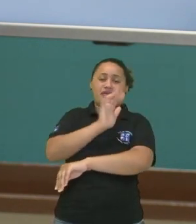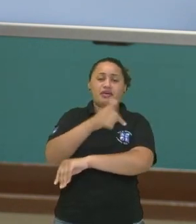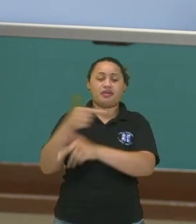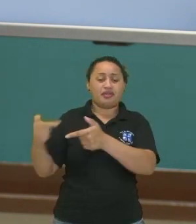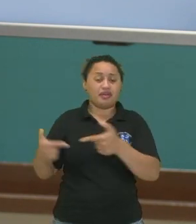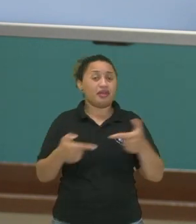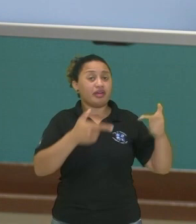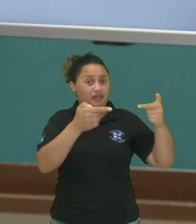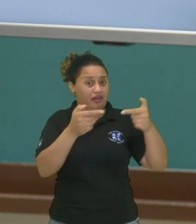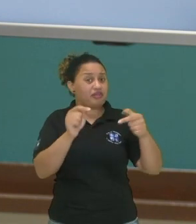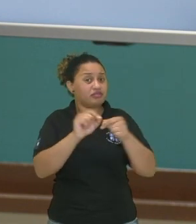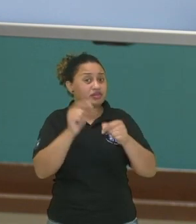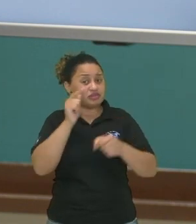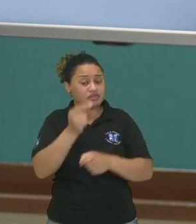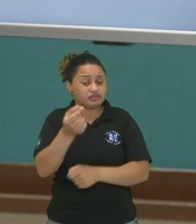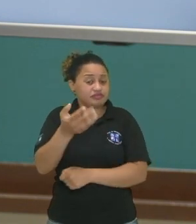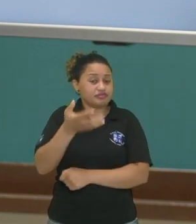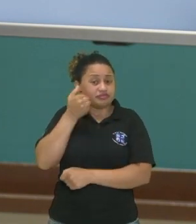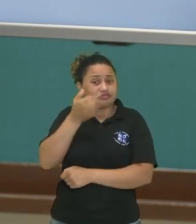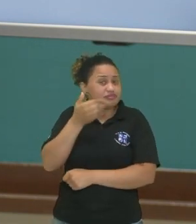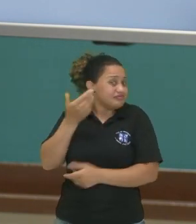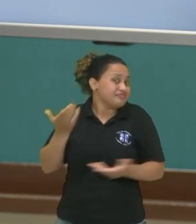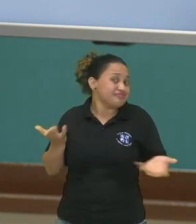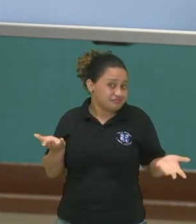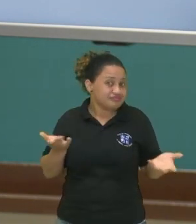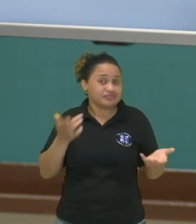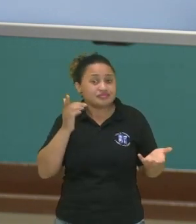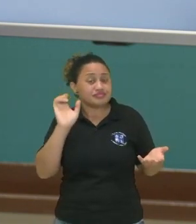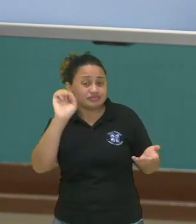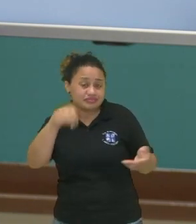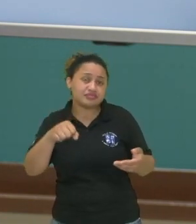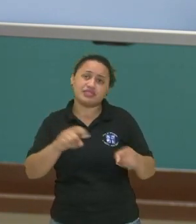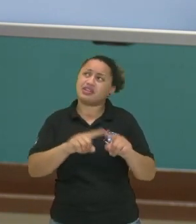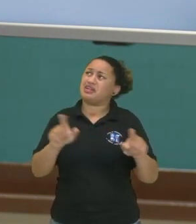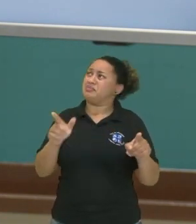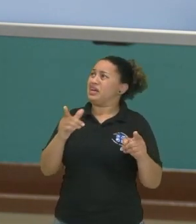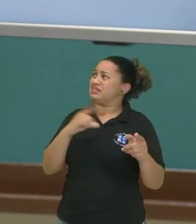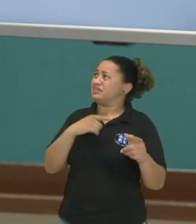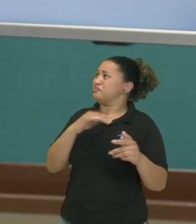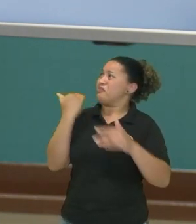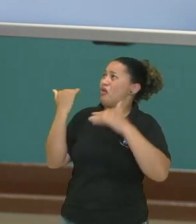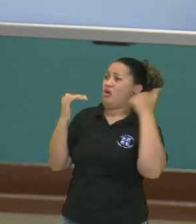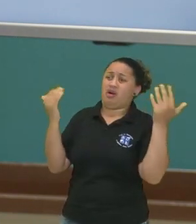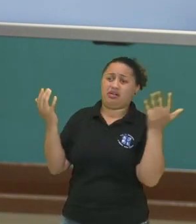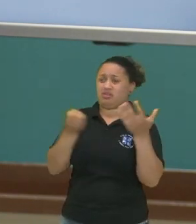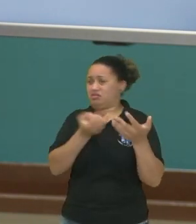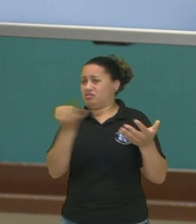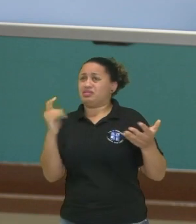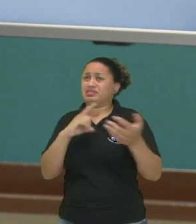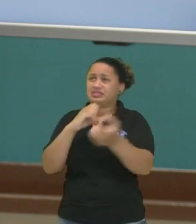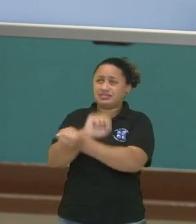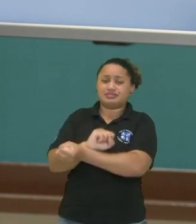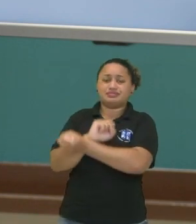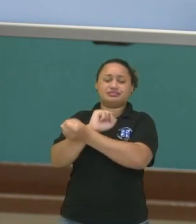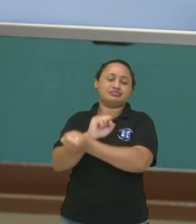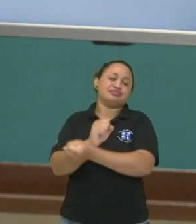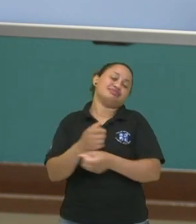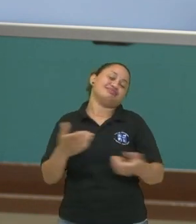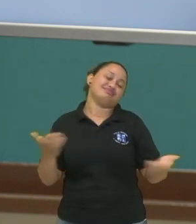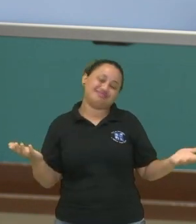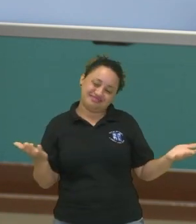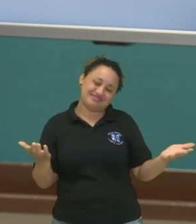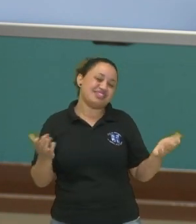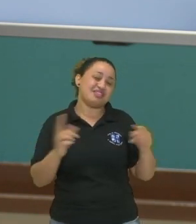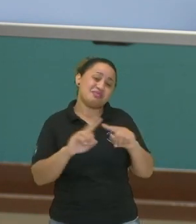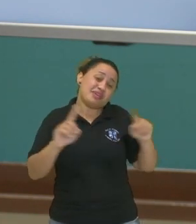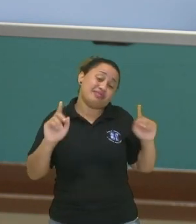altamente lucrativo. Simplesmente é isso. Mas, pô, tem mortes, tem escravidão. Ah, gente, mas ser